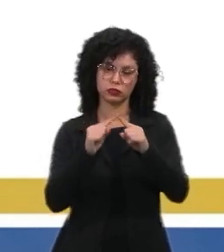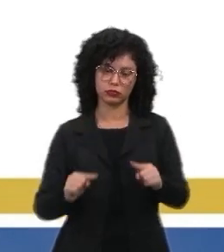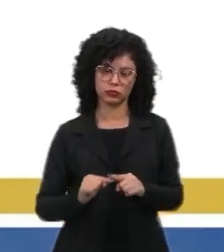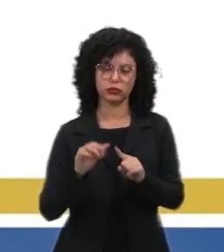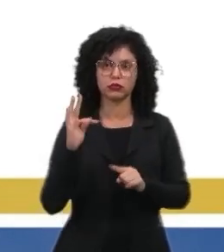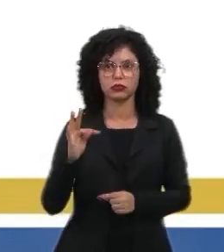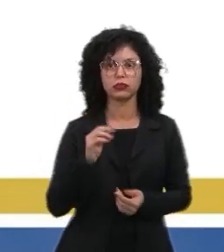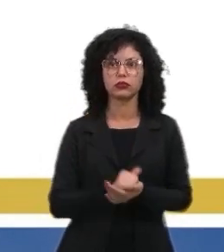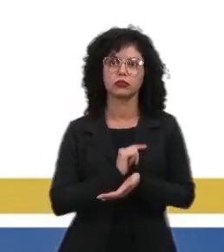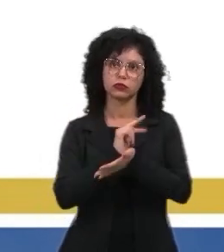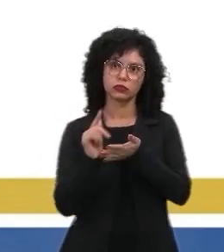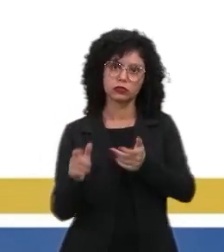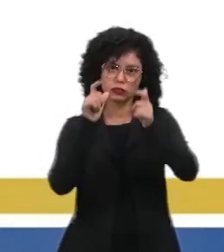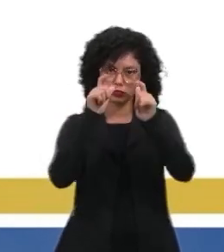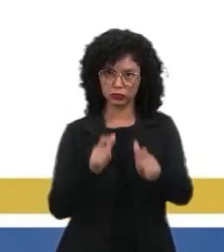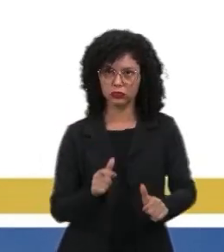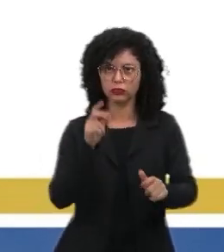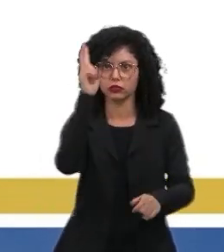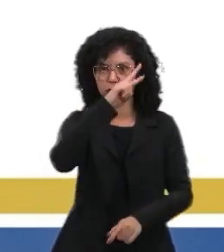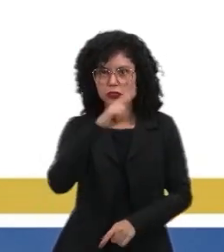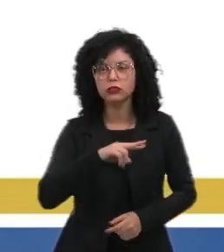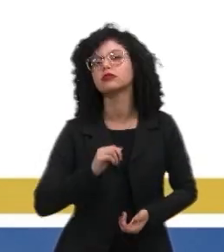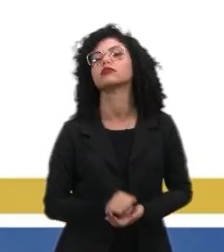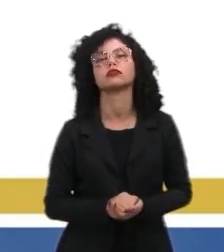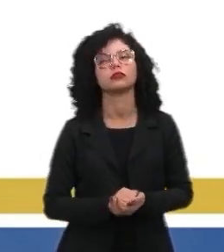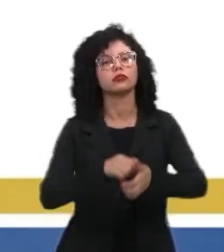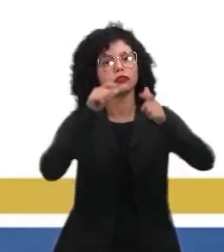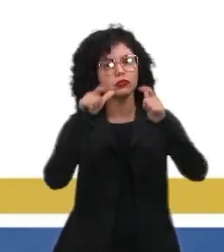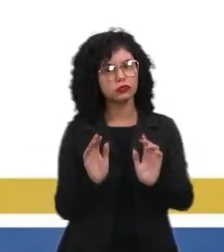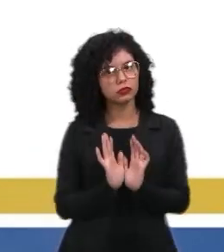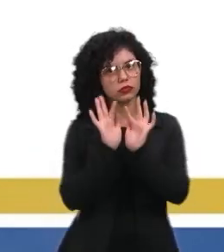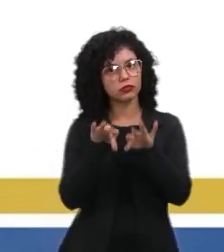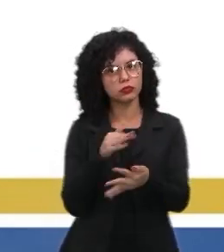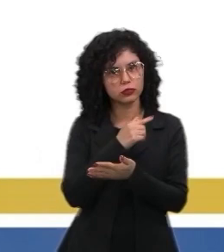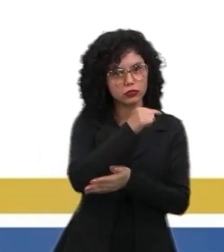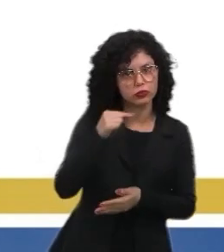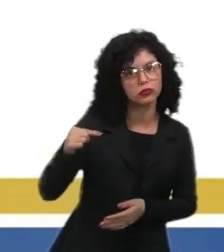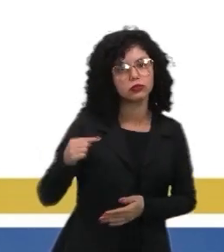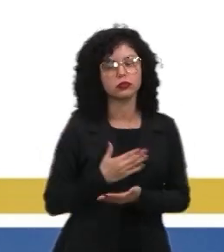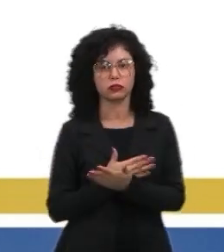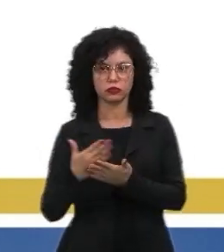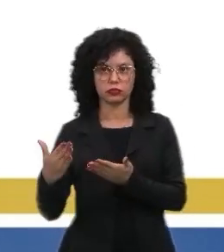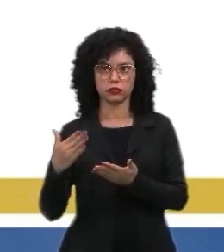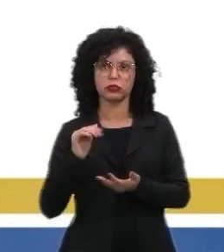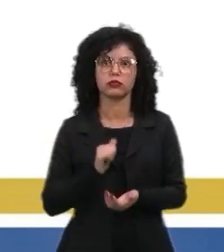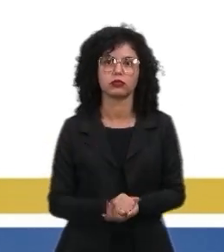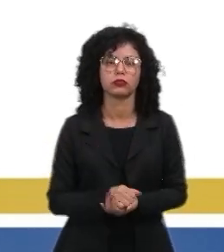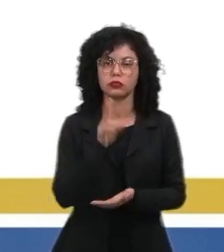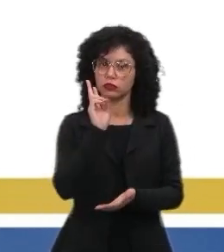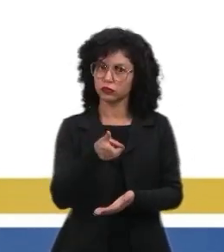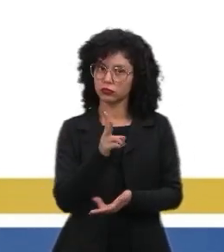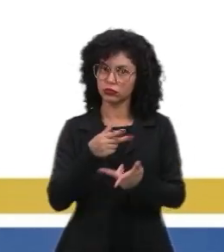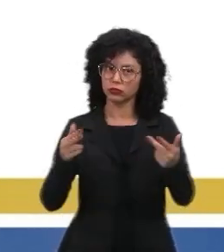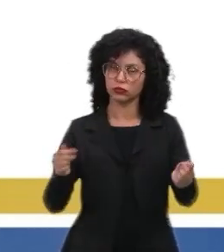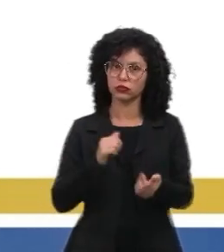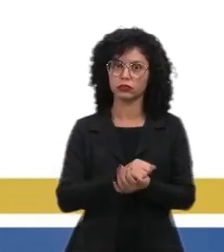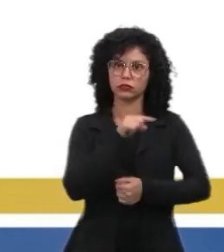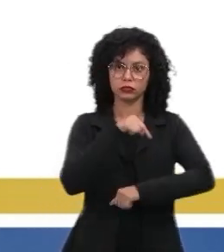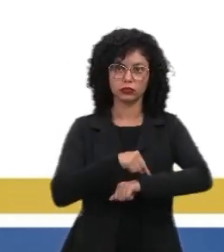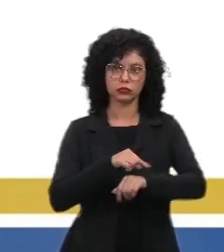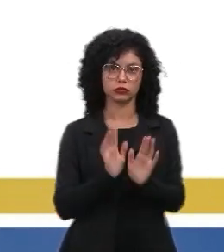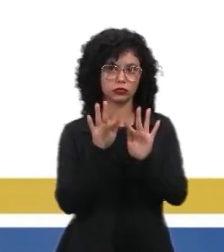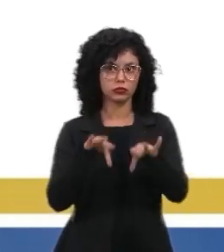ΔS é variação de espaço. Sempre, lembrar, é espaço final menos espaço inicial. Mesma coisa do tempo. É